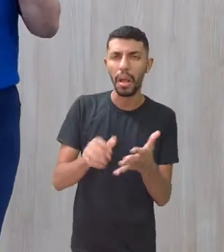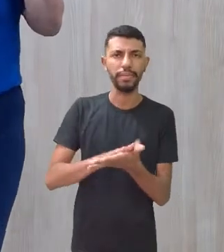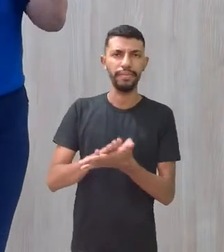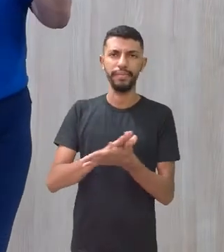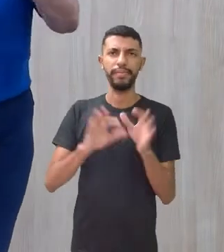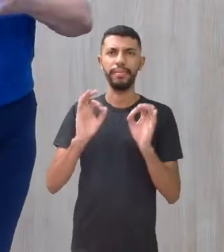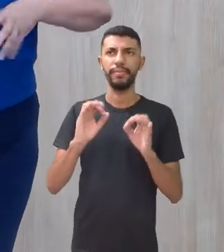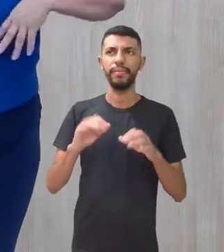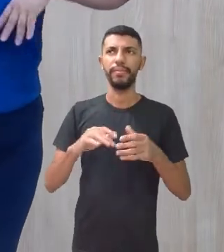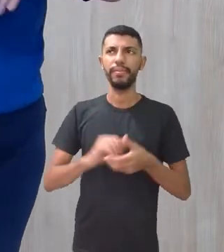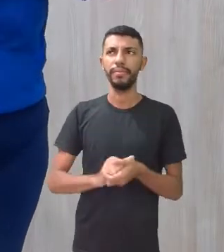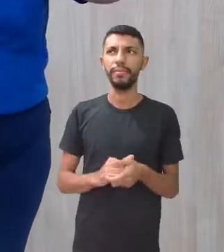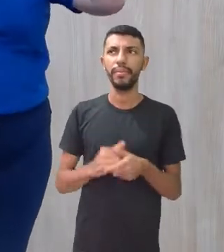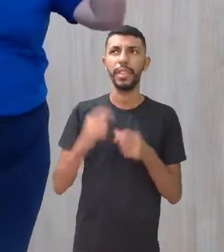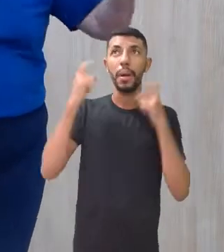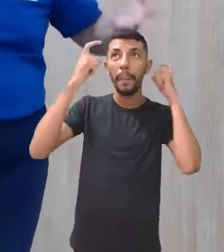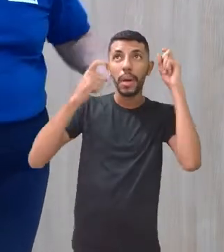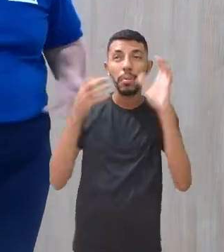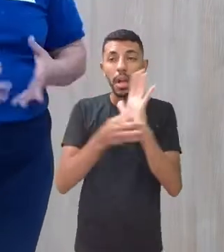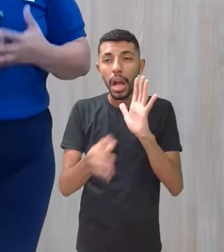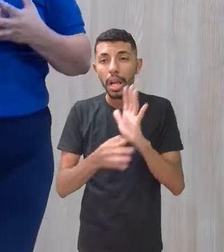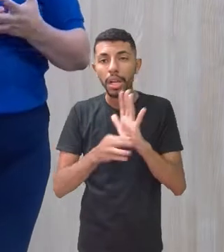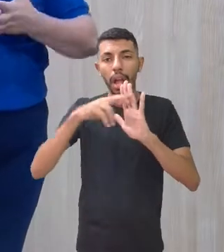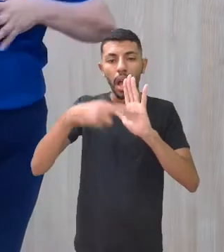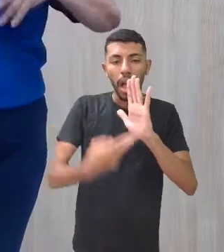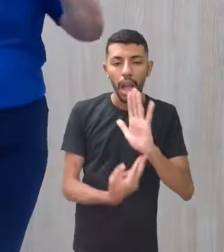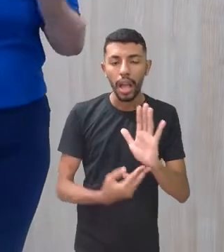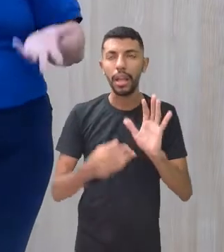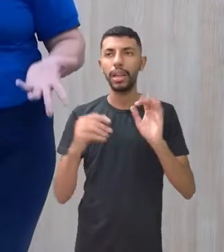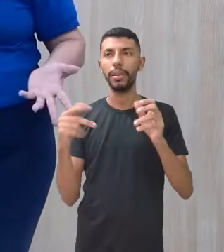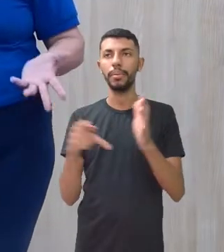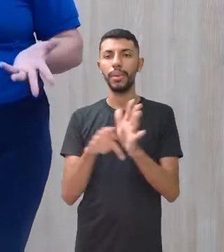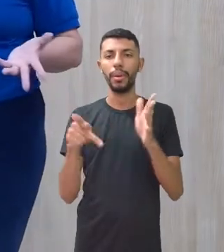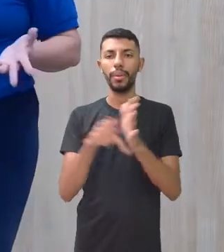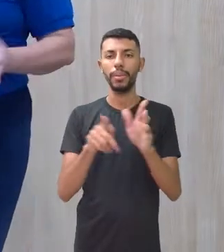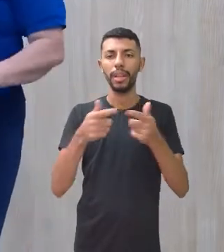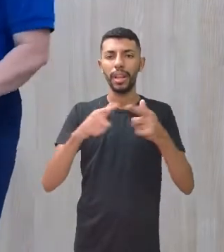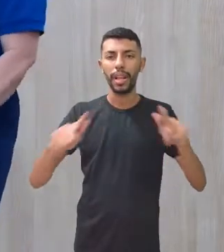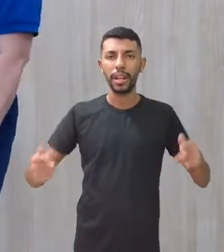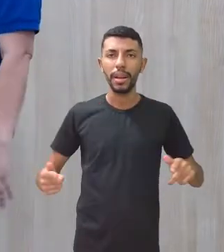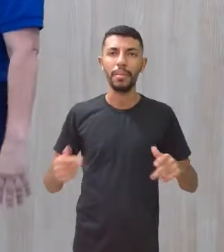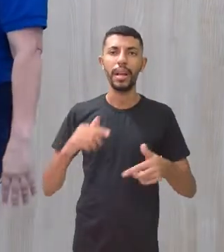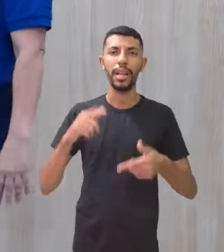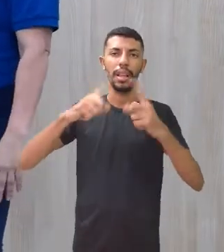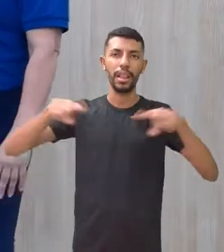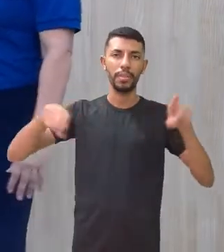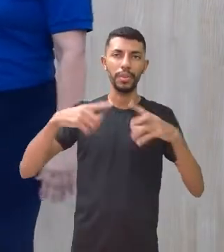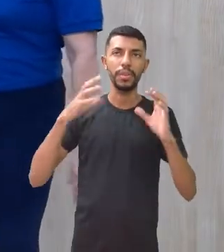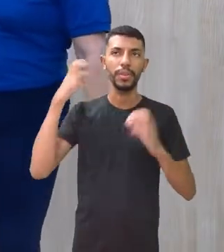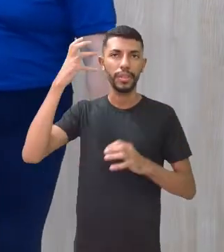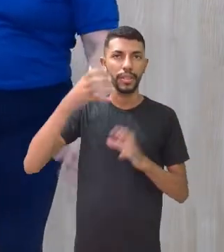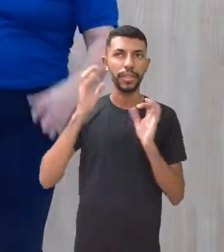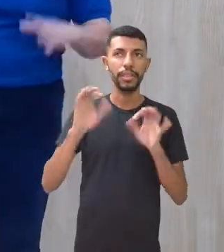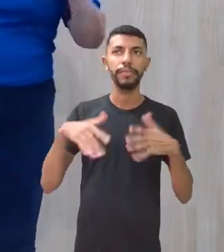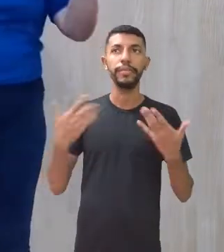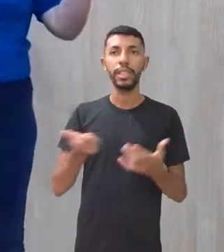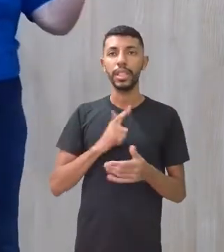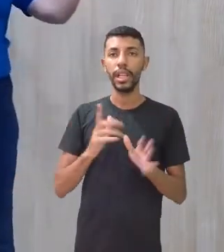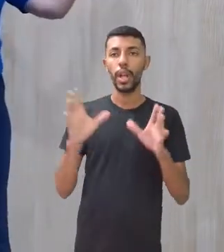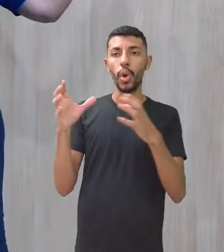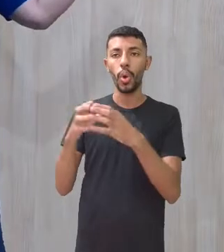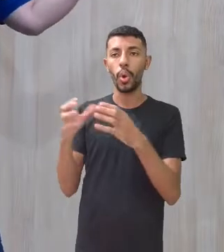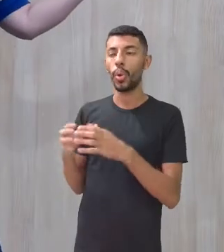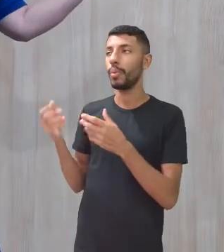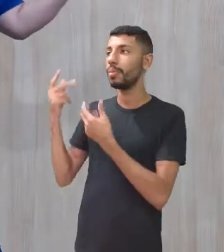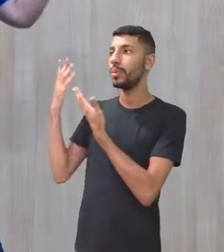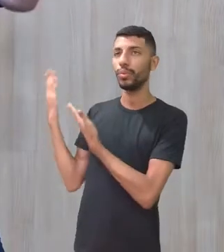com a crítica, com as normas, com as regras da gramática musical. Então, existem esses 2 grupos. Então, a música pode